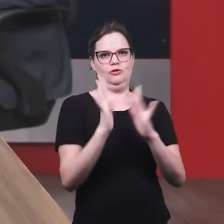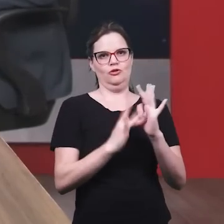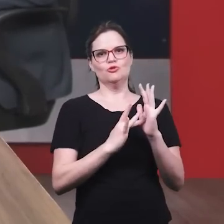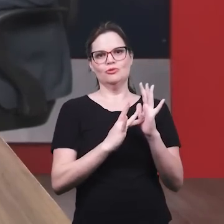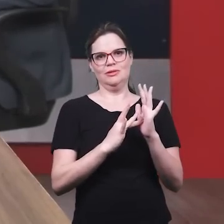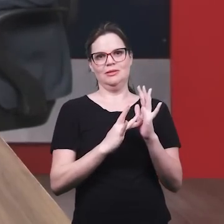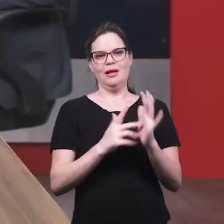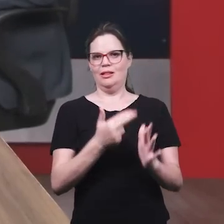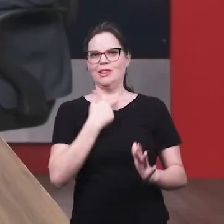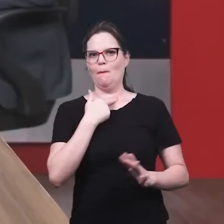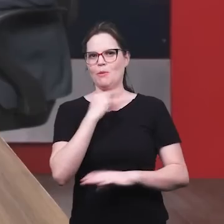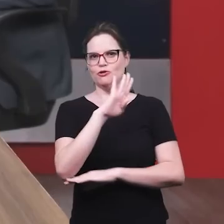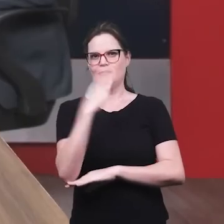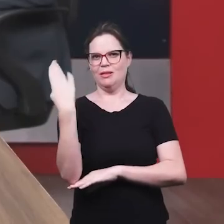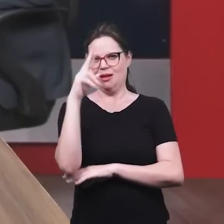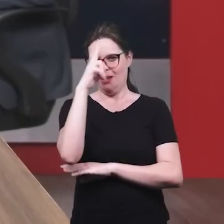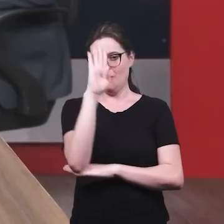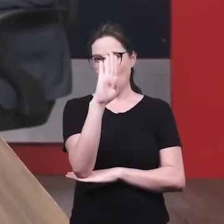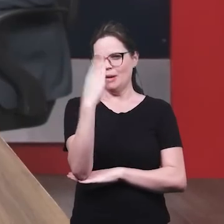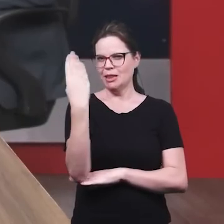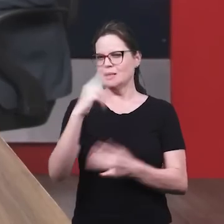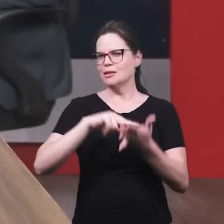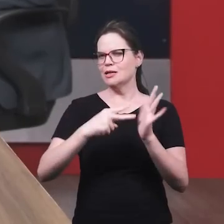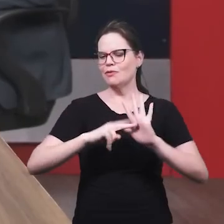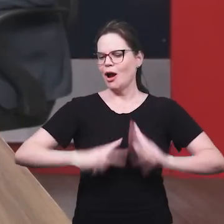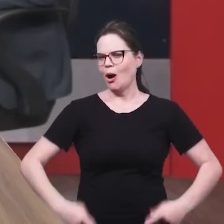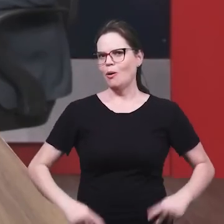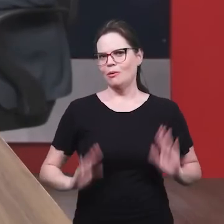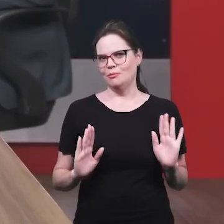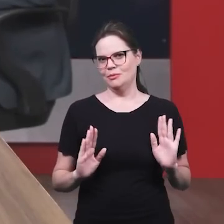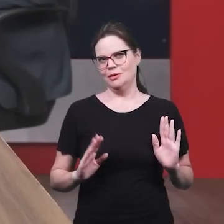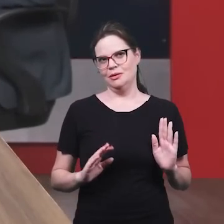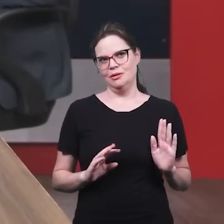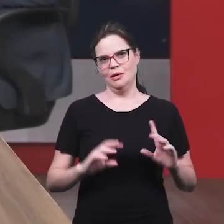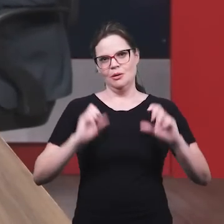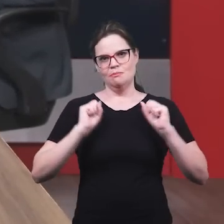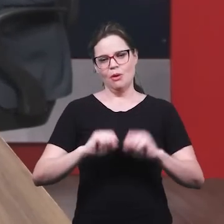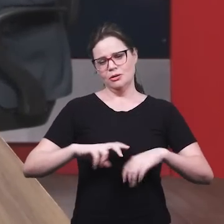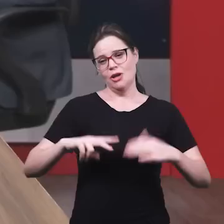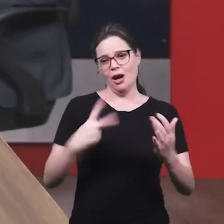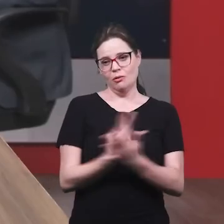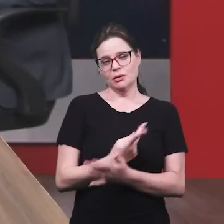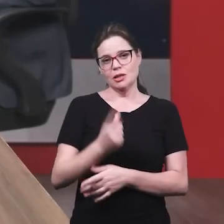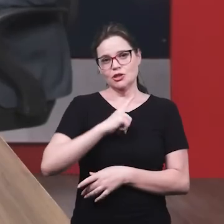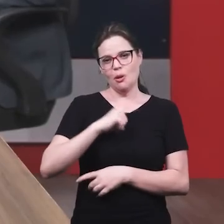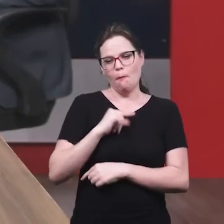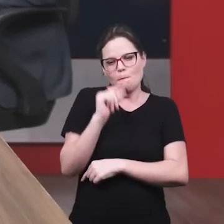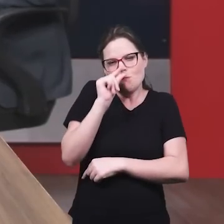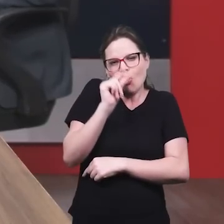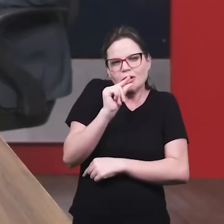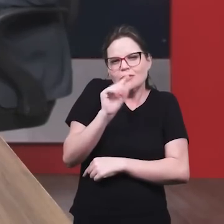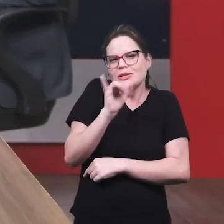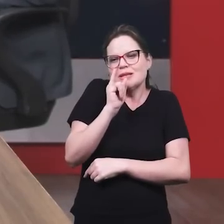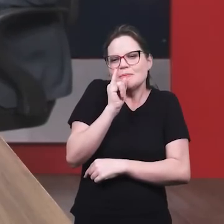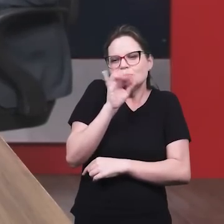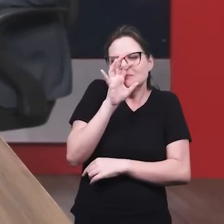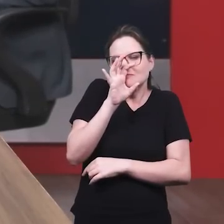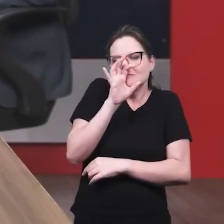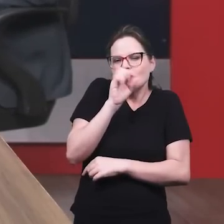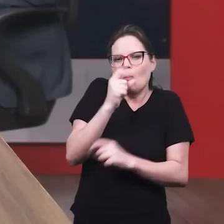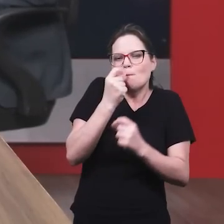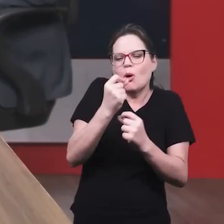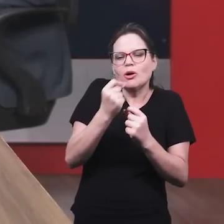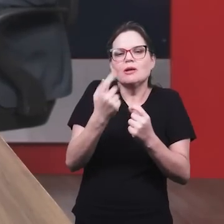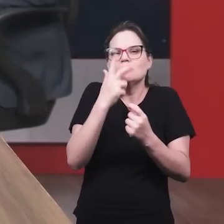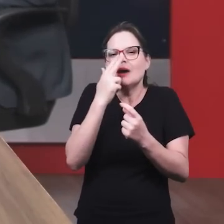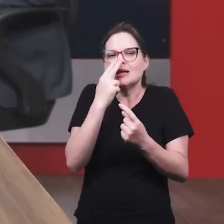madeira? Pode, é natural, porque o Senhor vai usar, por exemplo, um instrumentista. No instrumento, o Senhor vai usar o pastor na